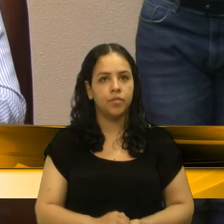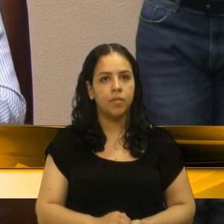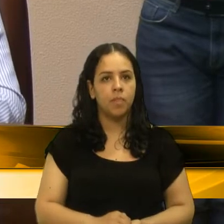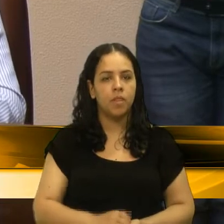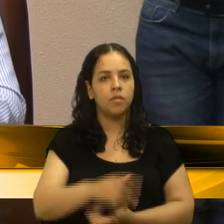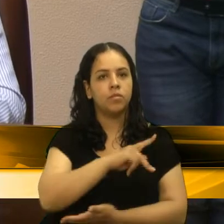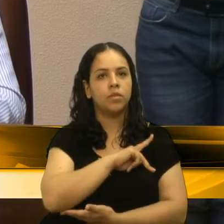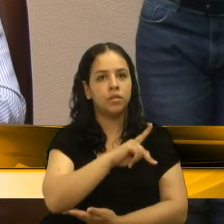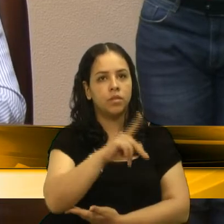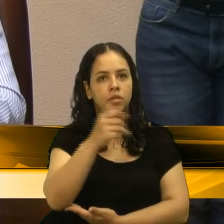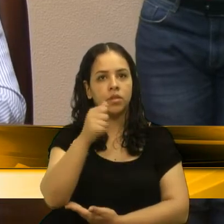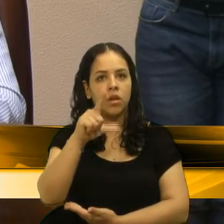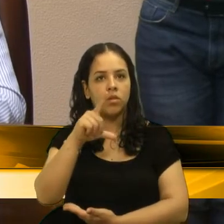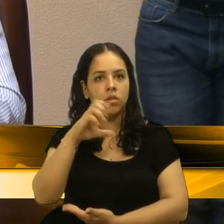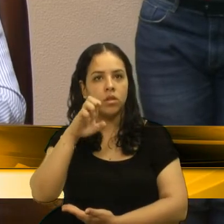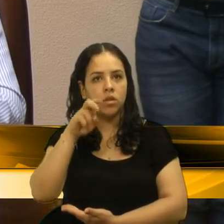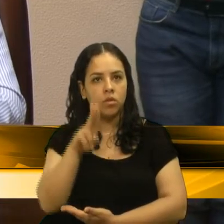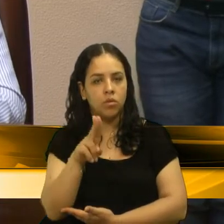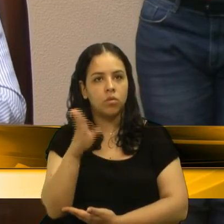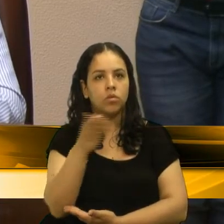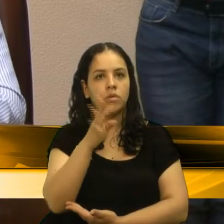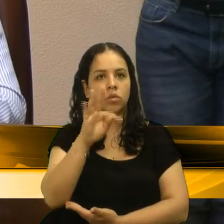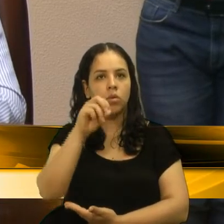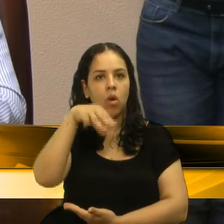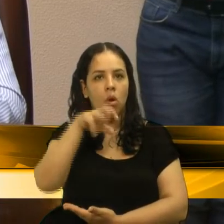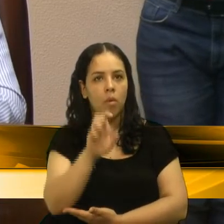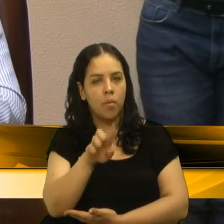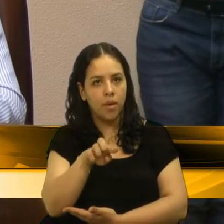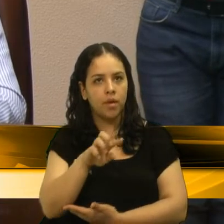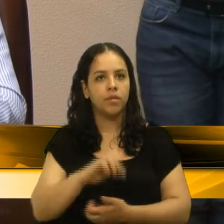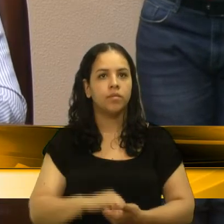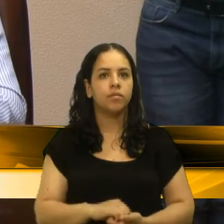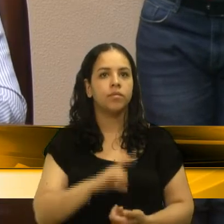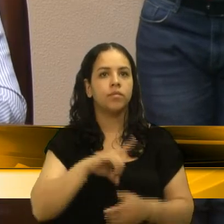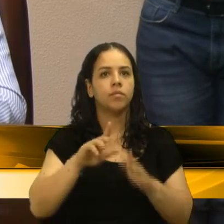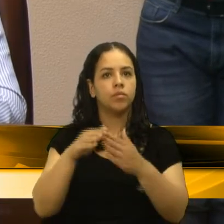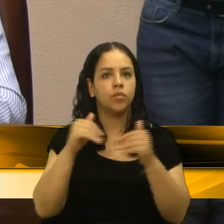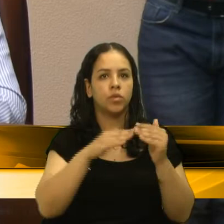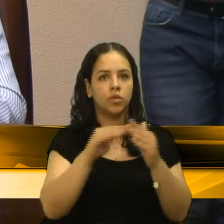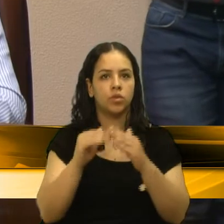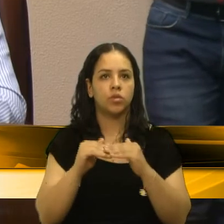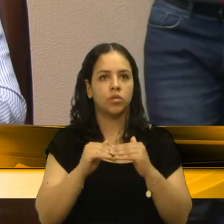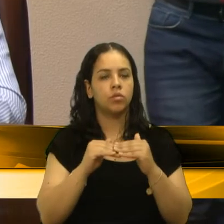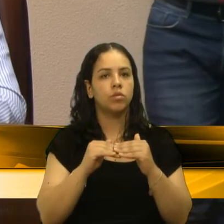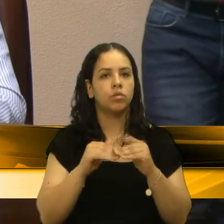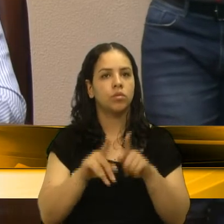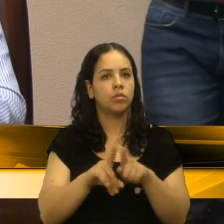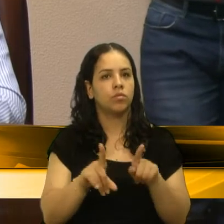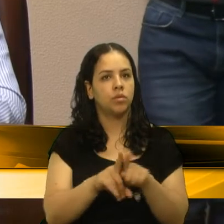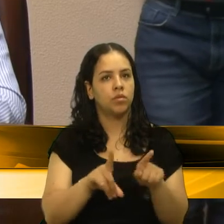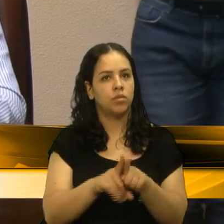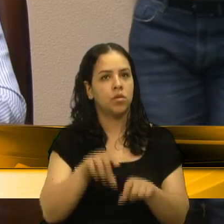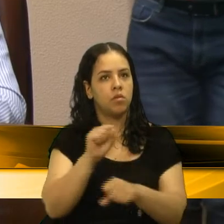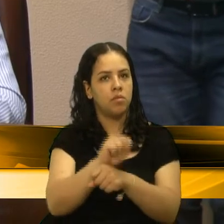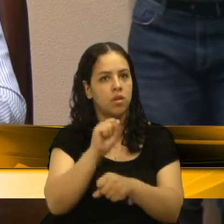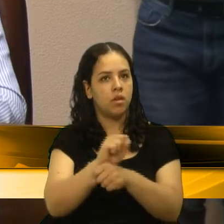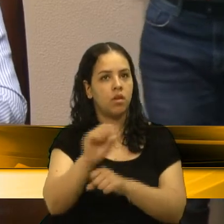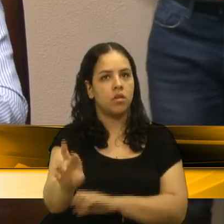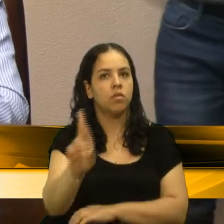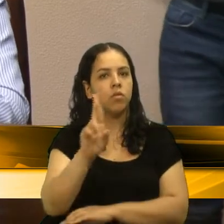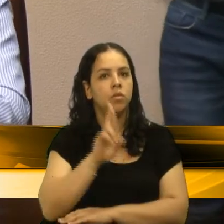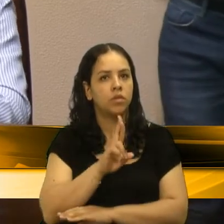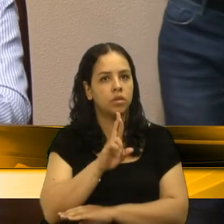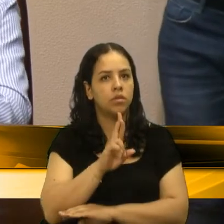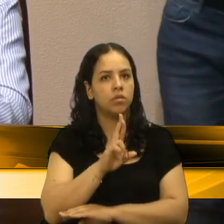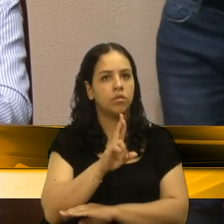Presidente, ao seu Tomé, na verdade, está em consignação esse pedido, está sob análise. Então, a gente vai esperar a resposta dessa análise que